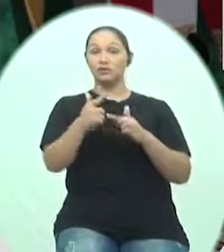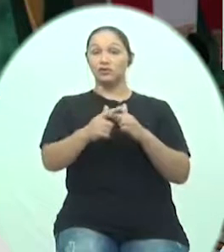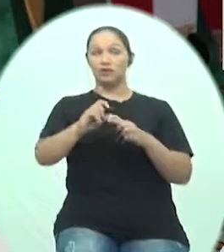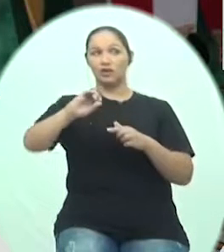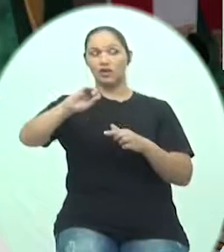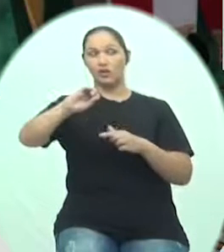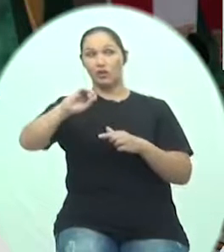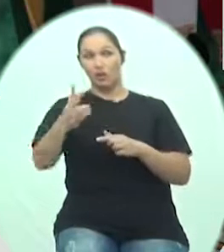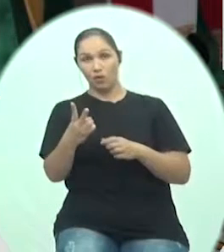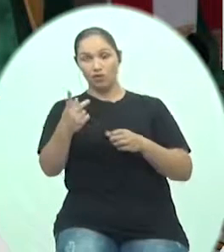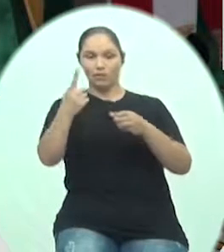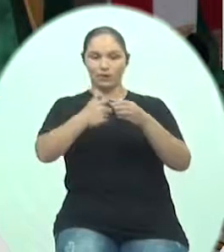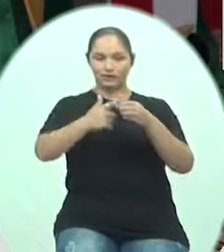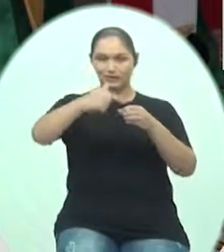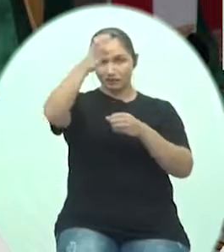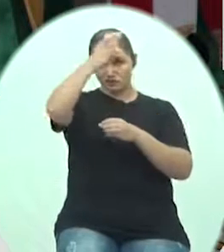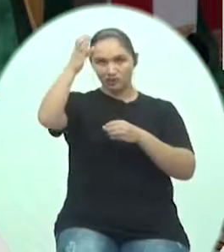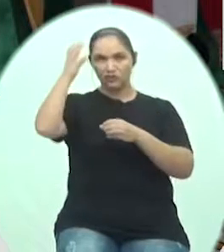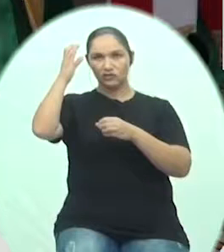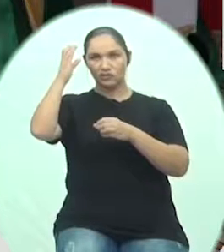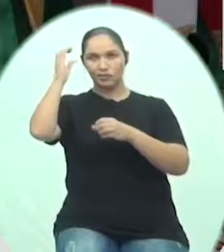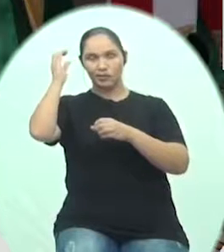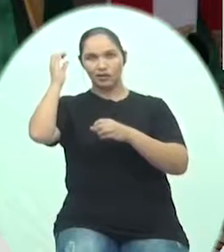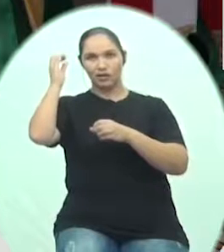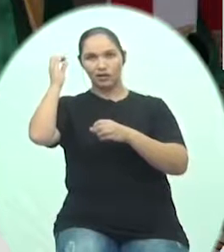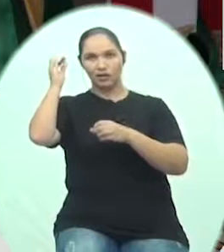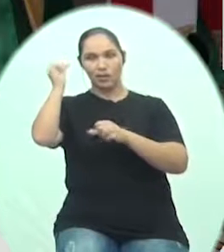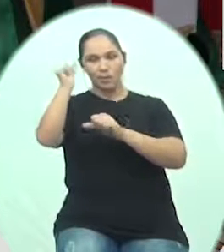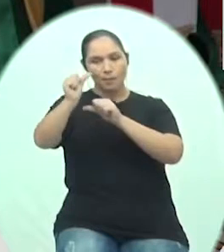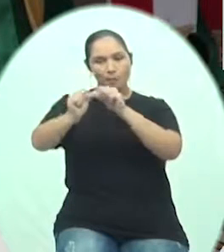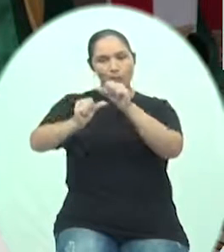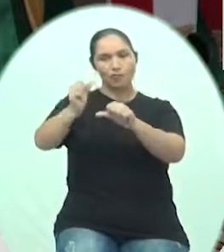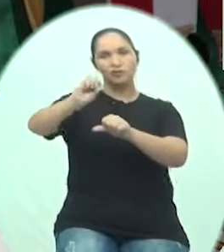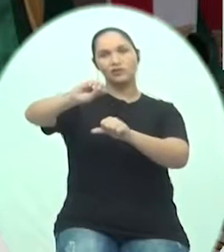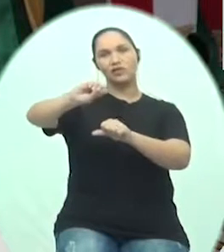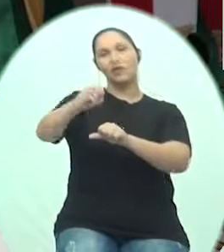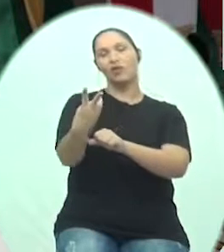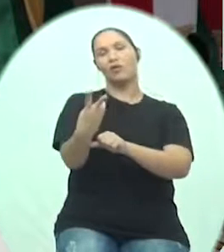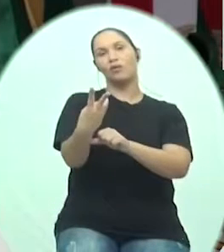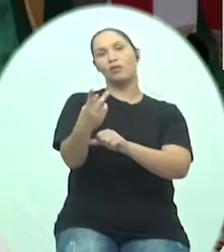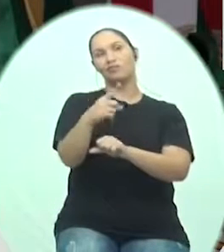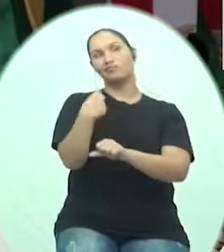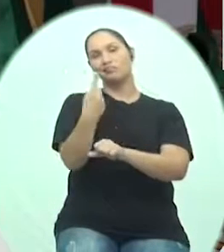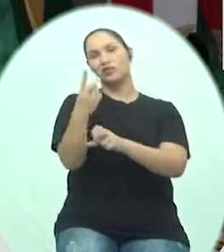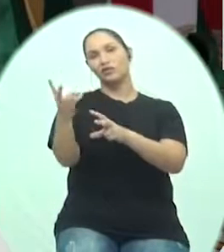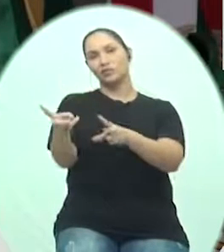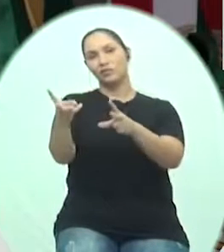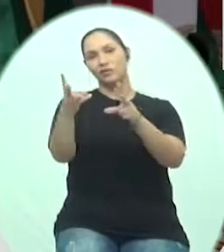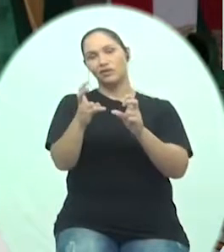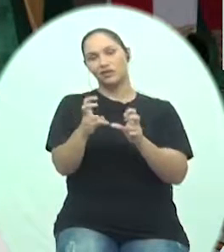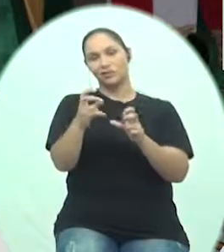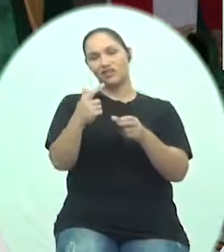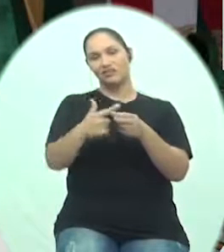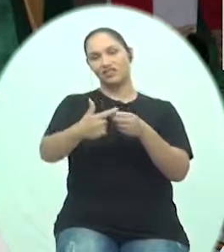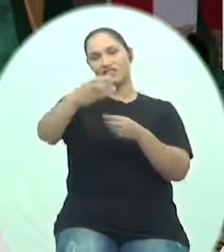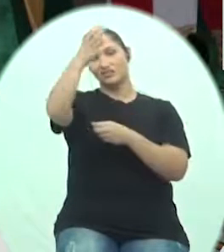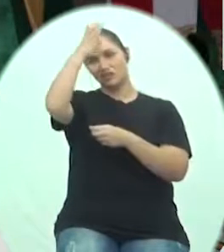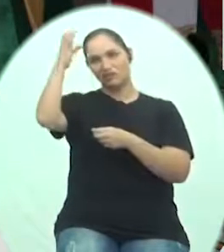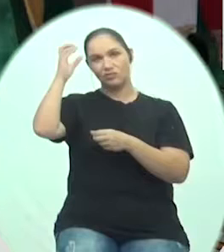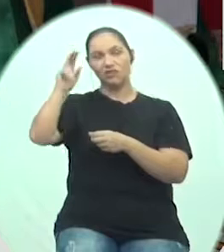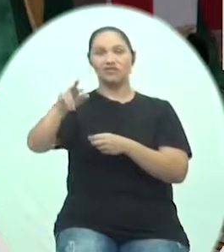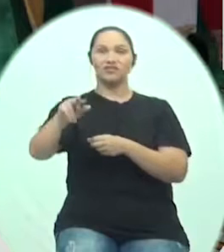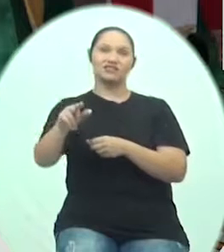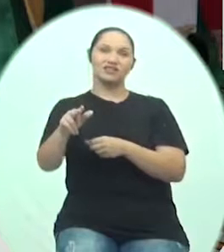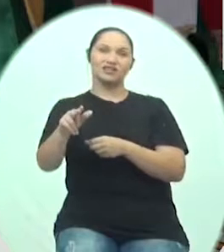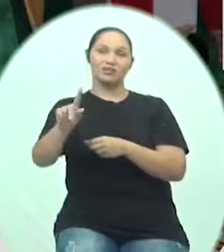se reinventa né ou daqui a pouco nós vamos ter as situações que a gente vê nos demais municípios onde o cidadão Foi